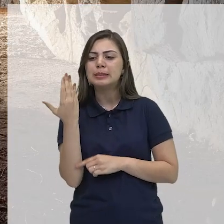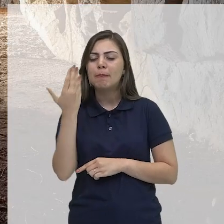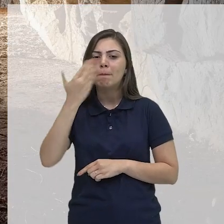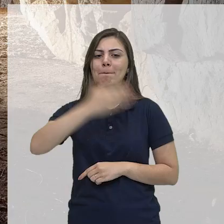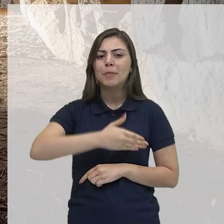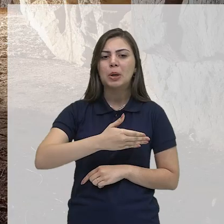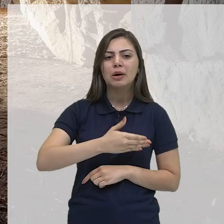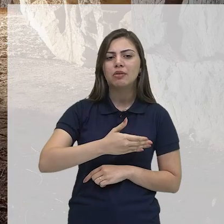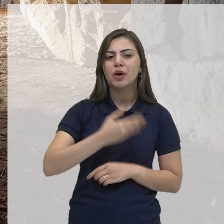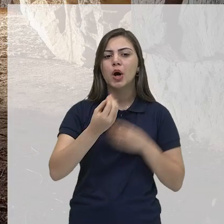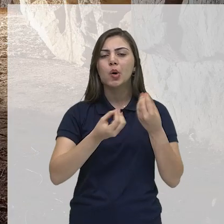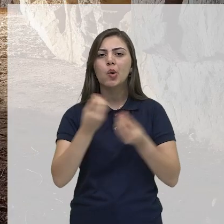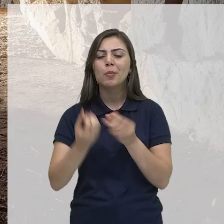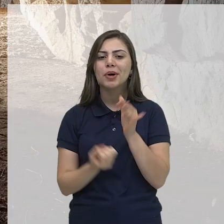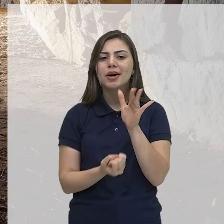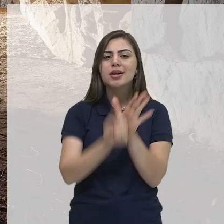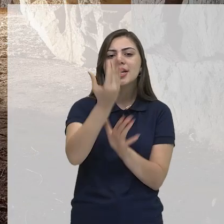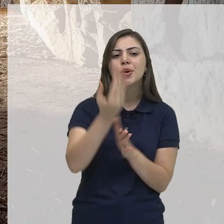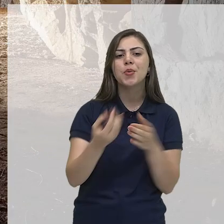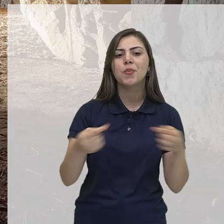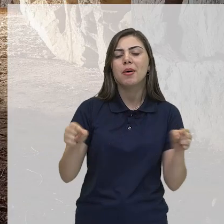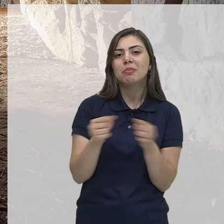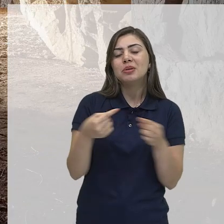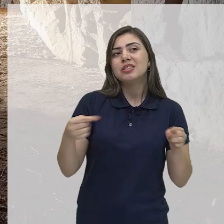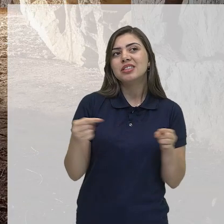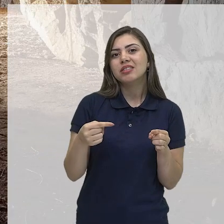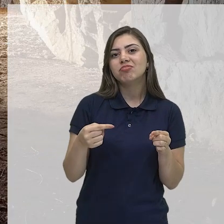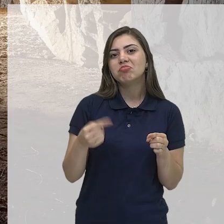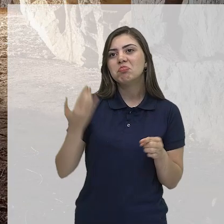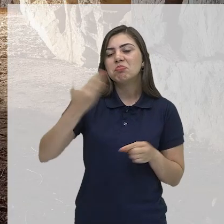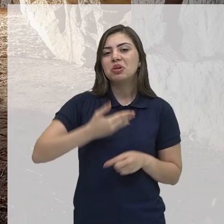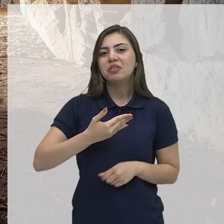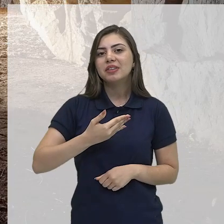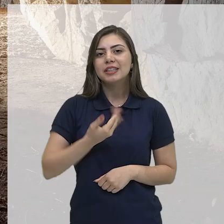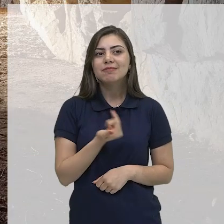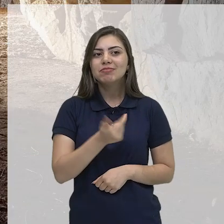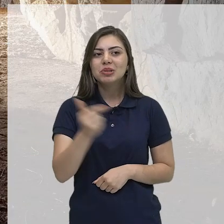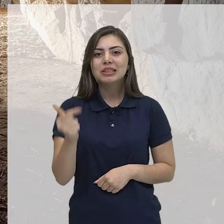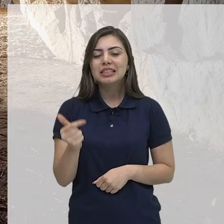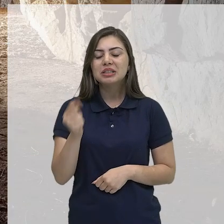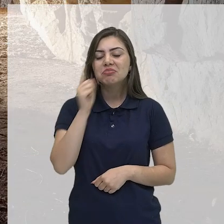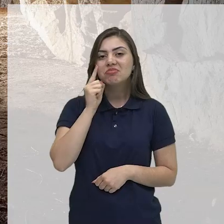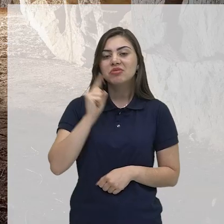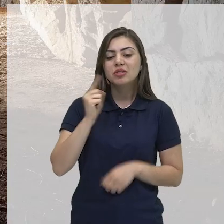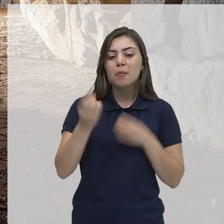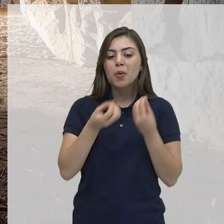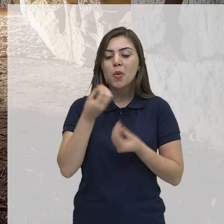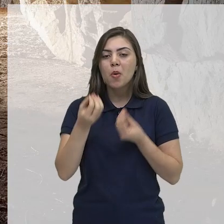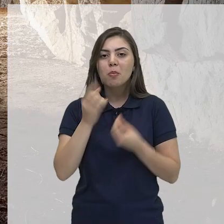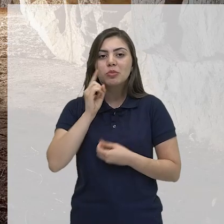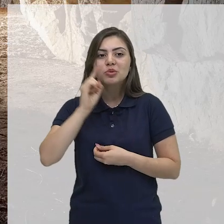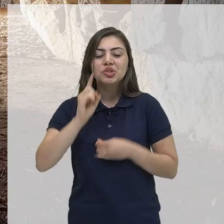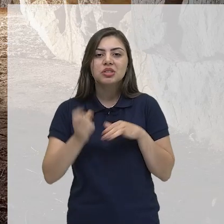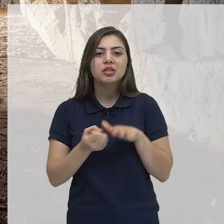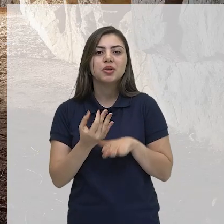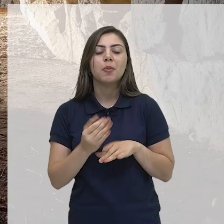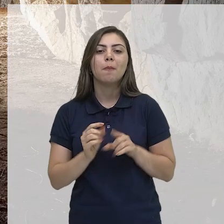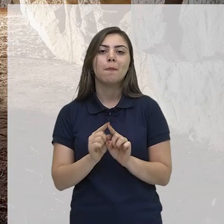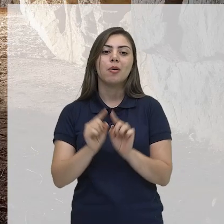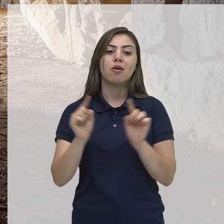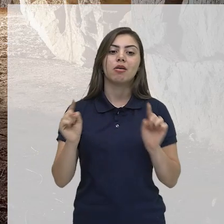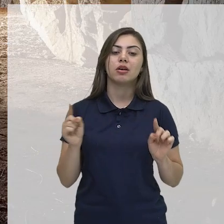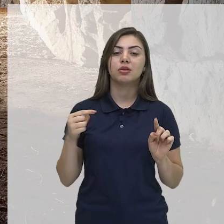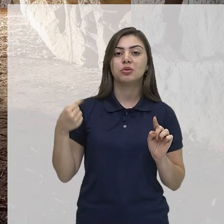possam comprovar com exatidão quando a música teve origem, mas é